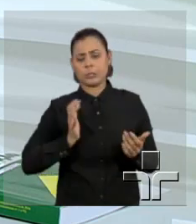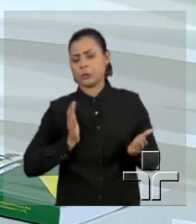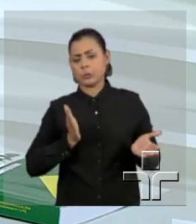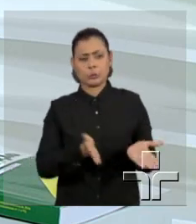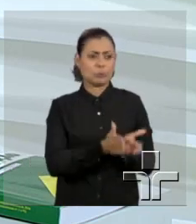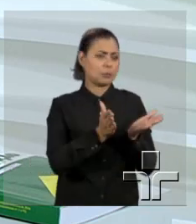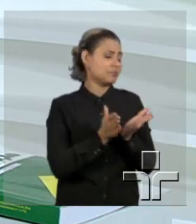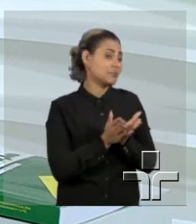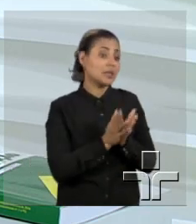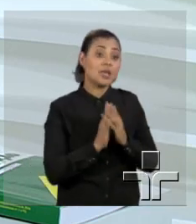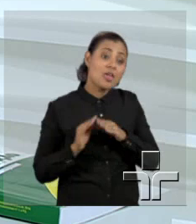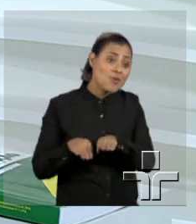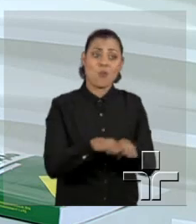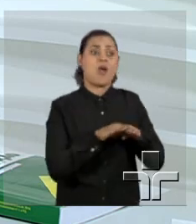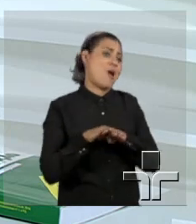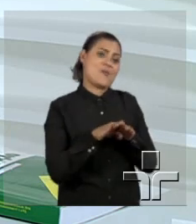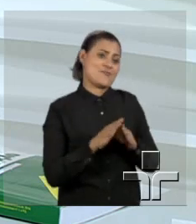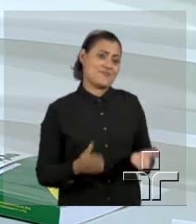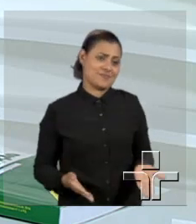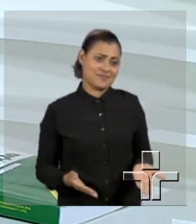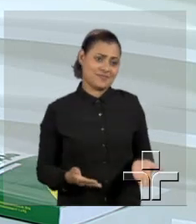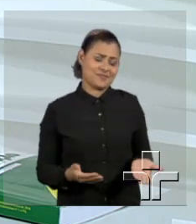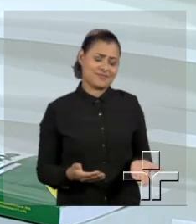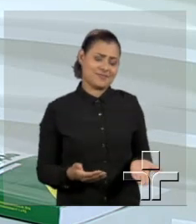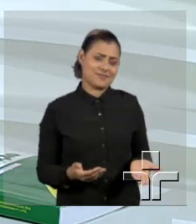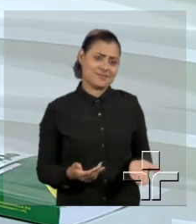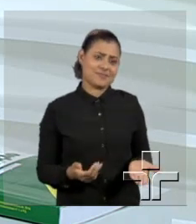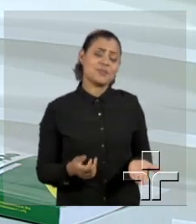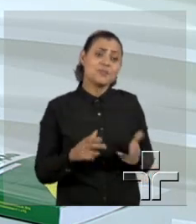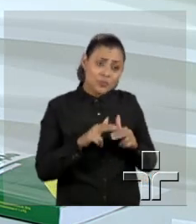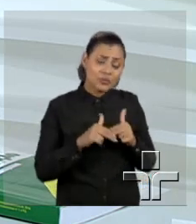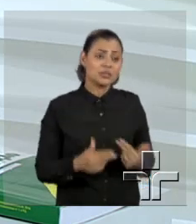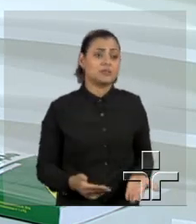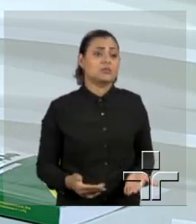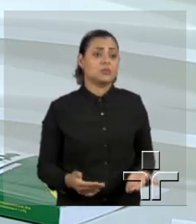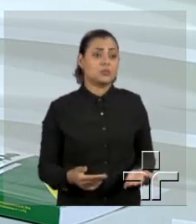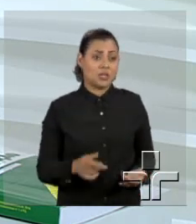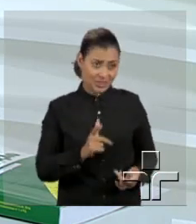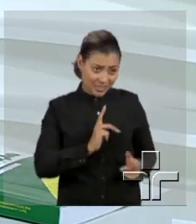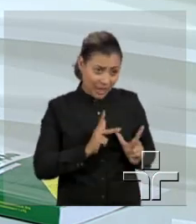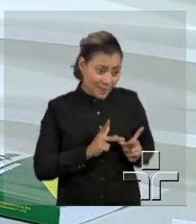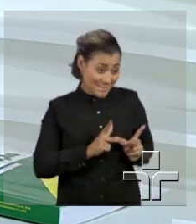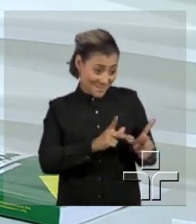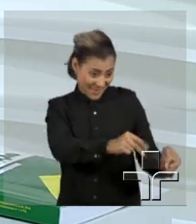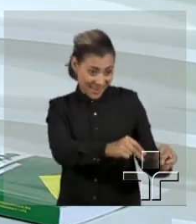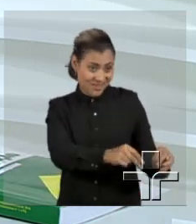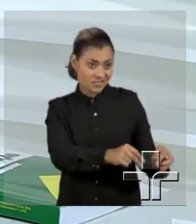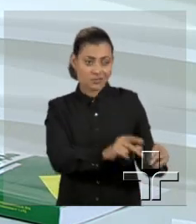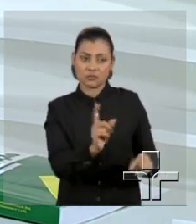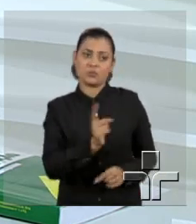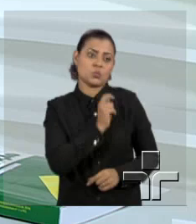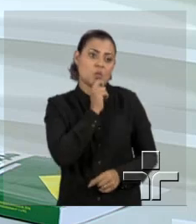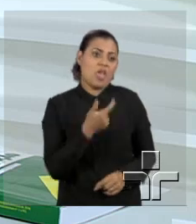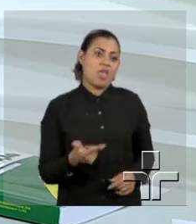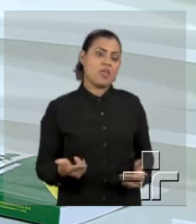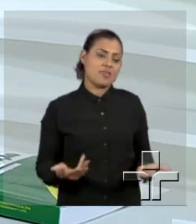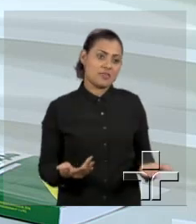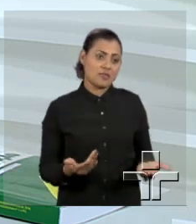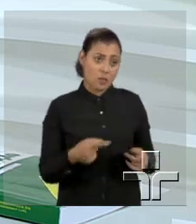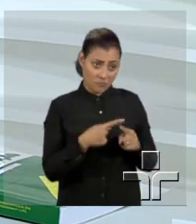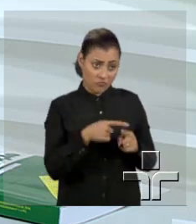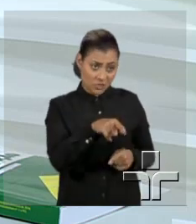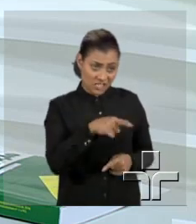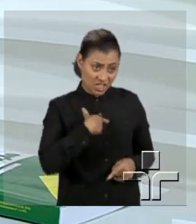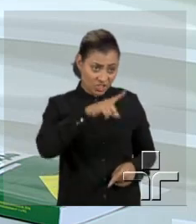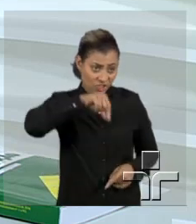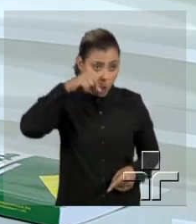pobre, né? Isso é um indiferente jurídico, não há merecimento nenhum, porque você não pede para nascer, você